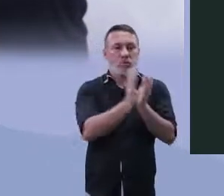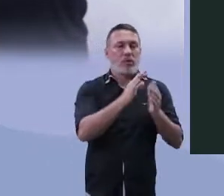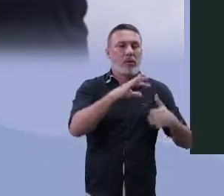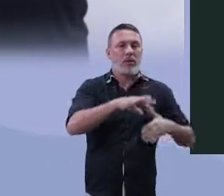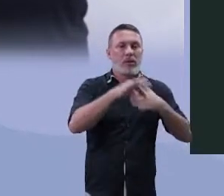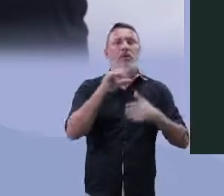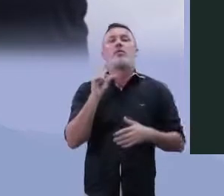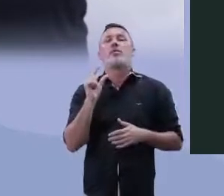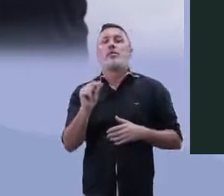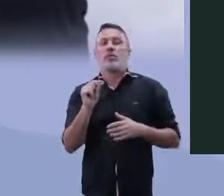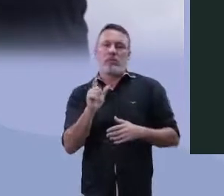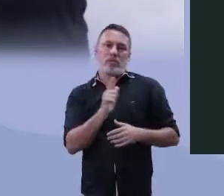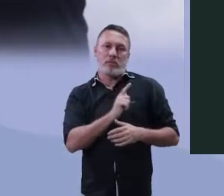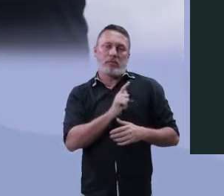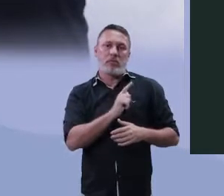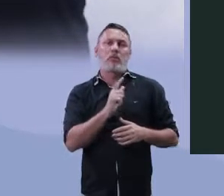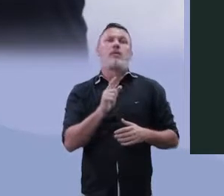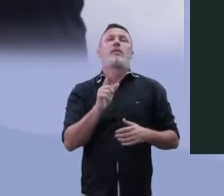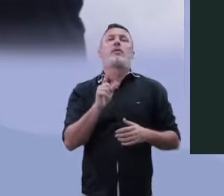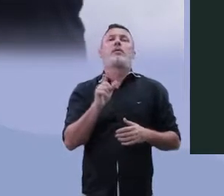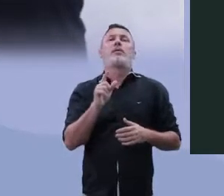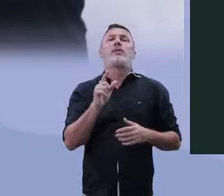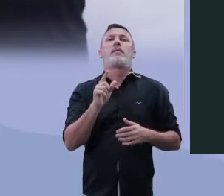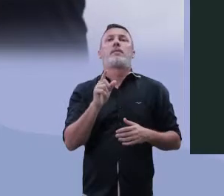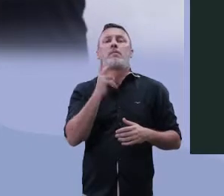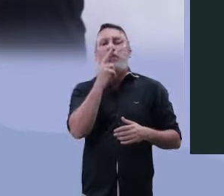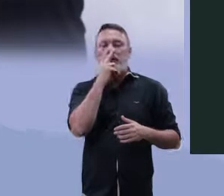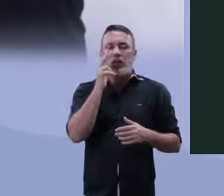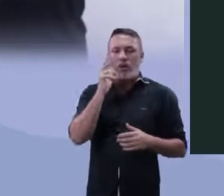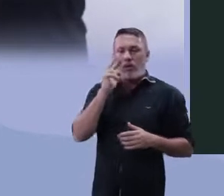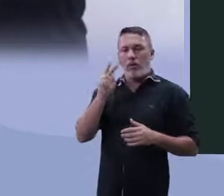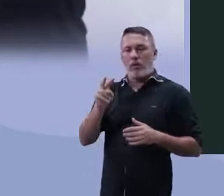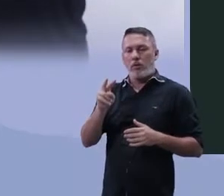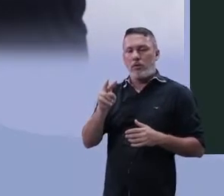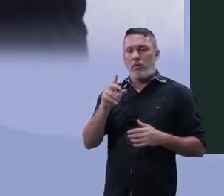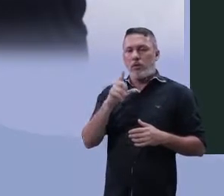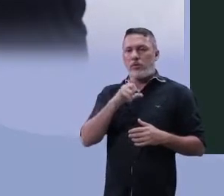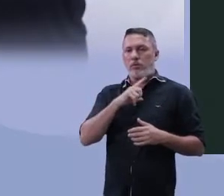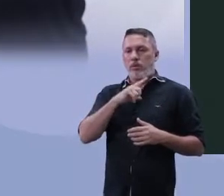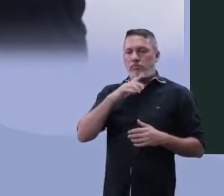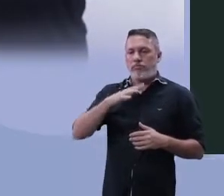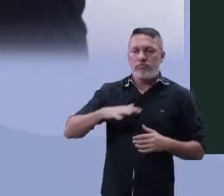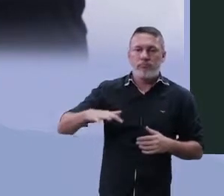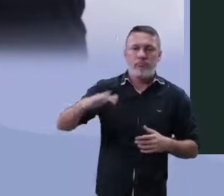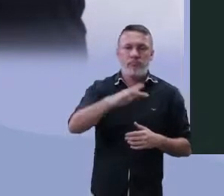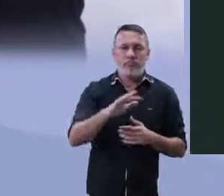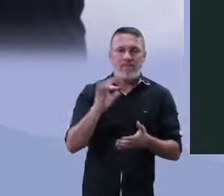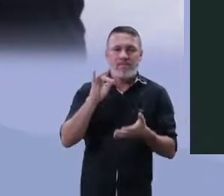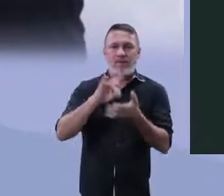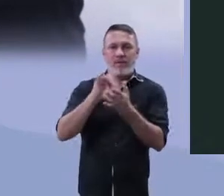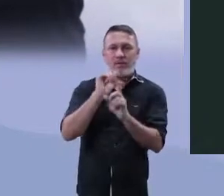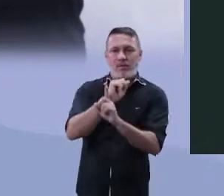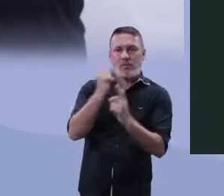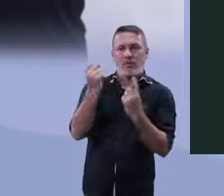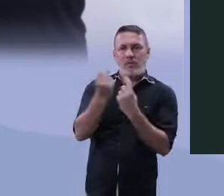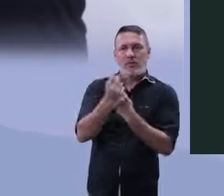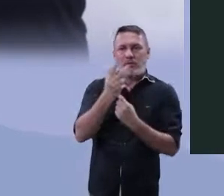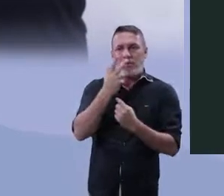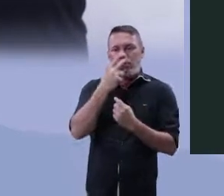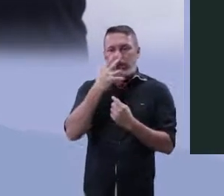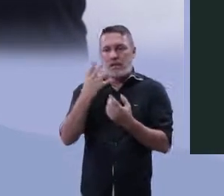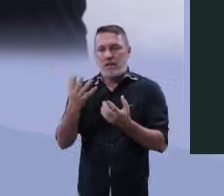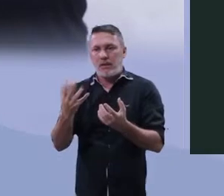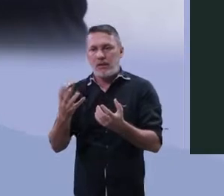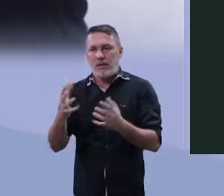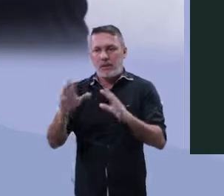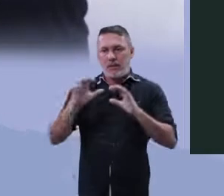grupo de liderança, um grupo de líderes, que interpreta essa realidade e passa, né,